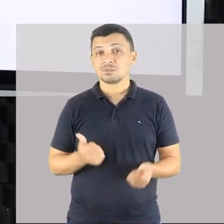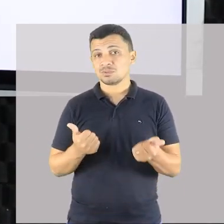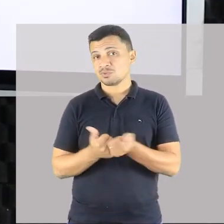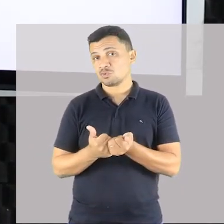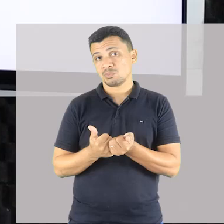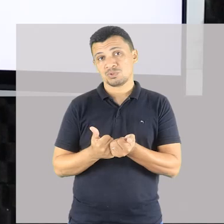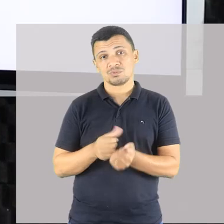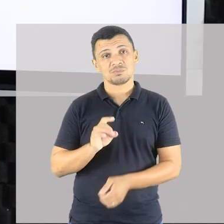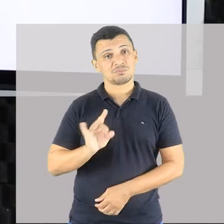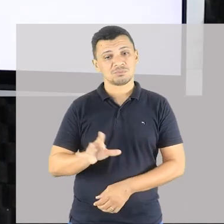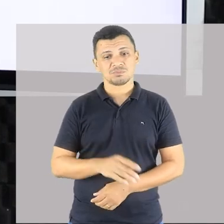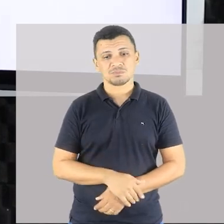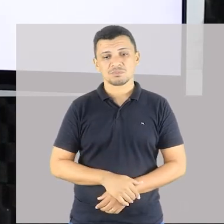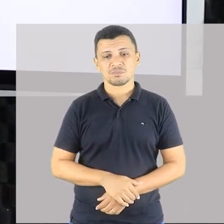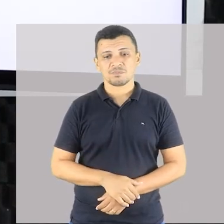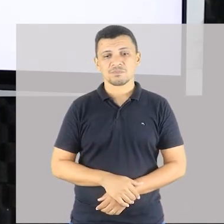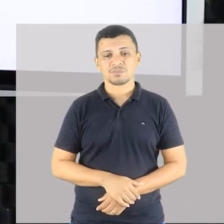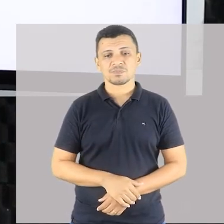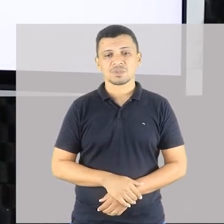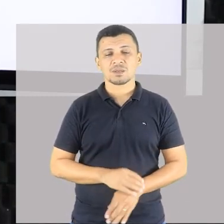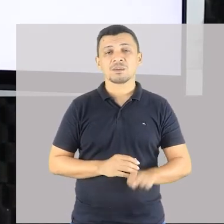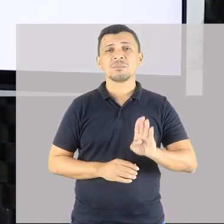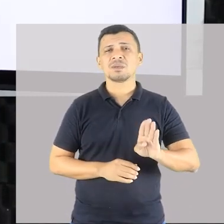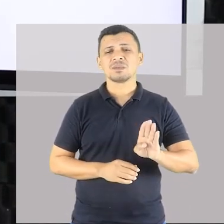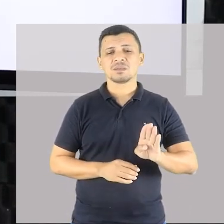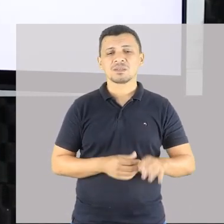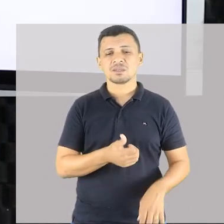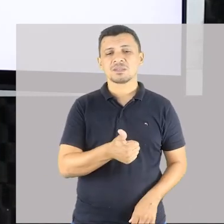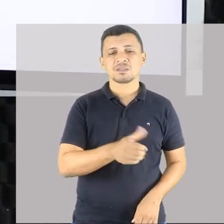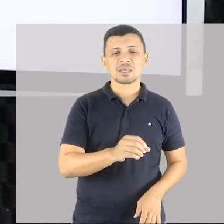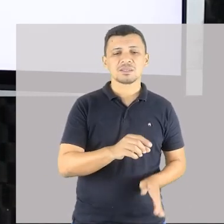substituir os valores. Campo, 10 elevado a menos 4.